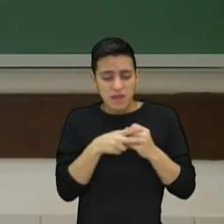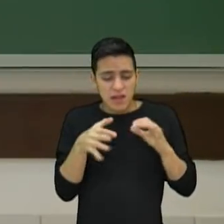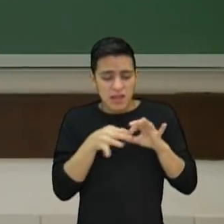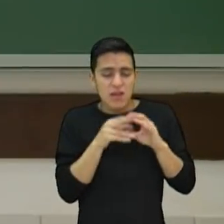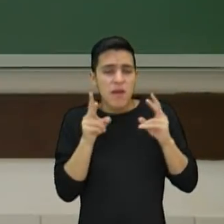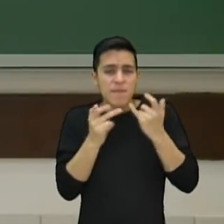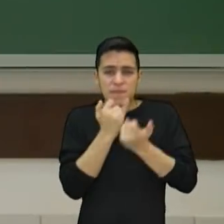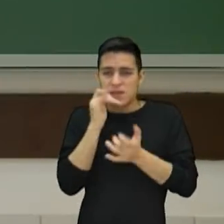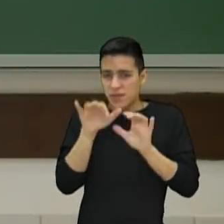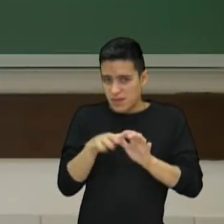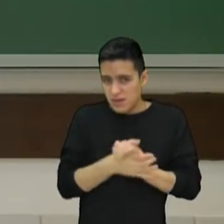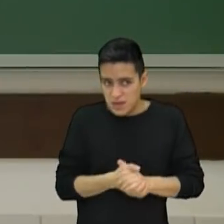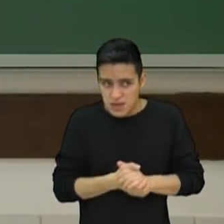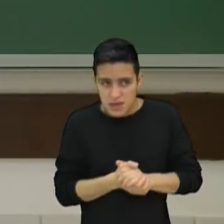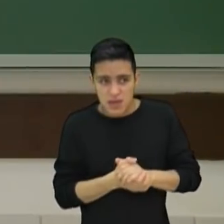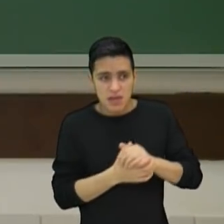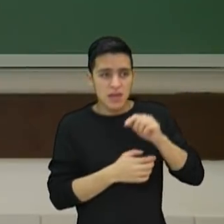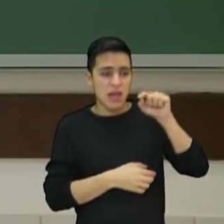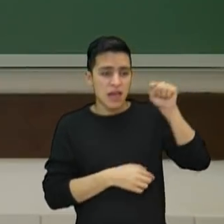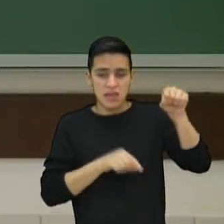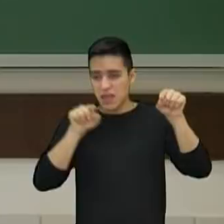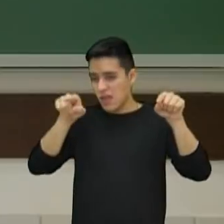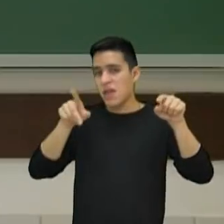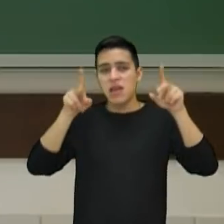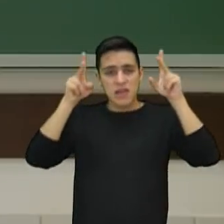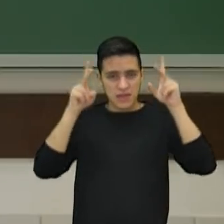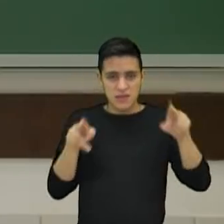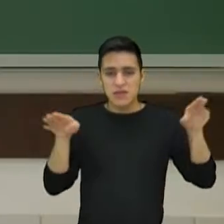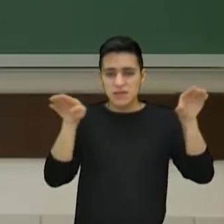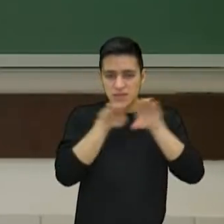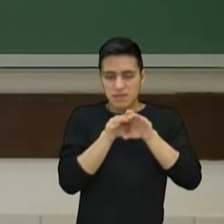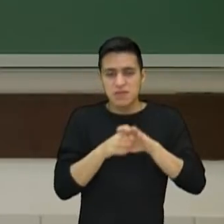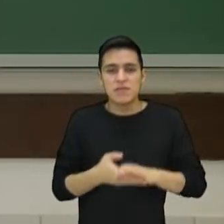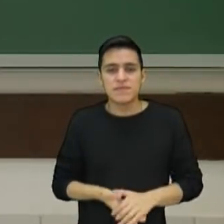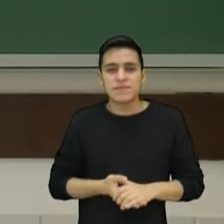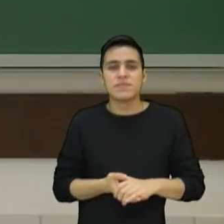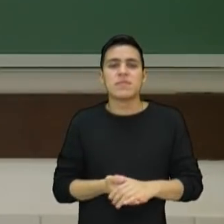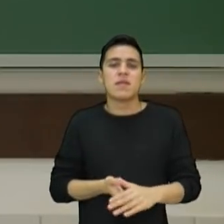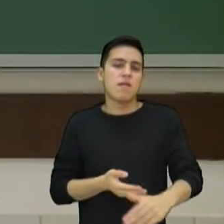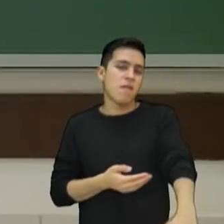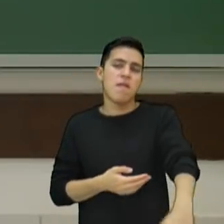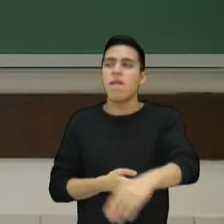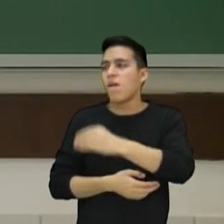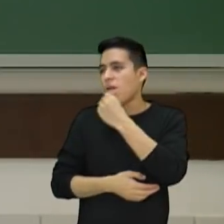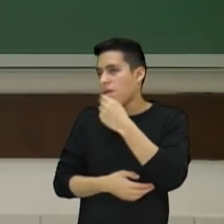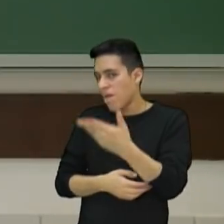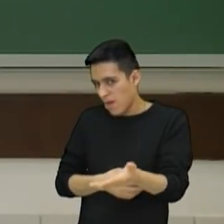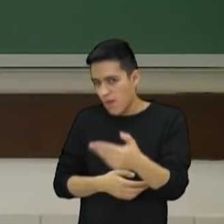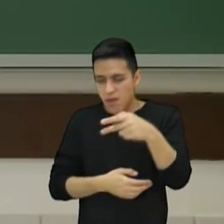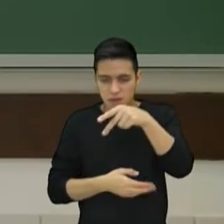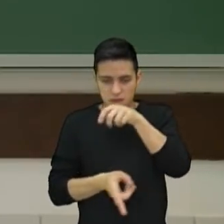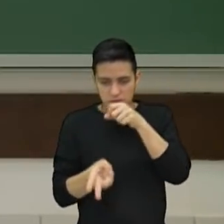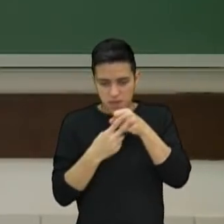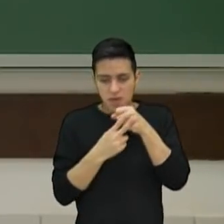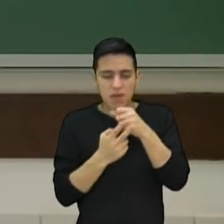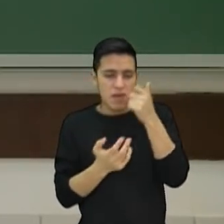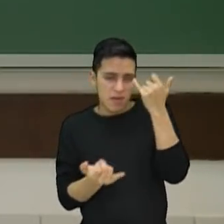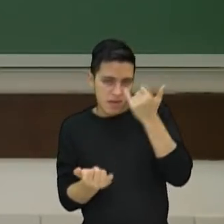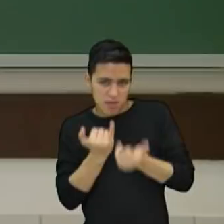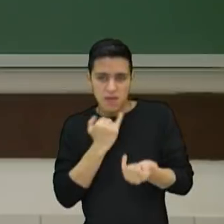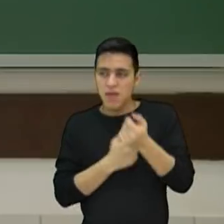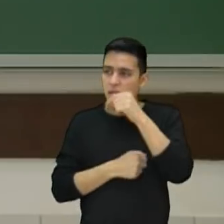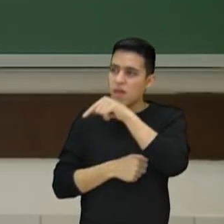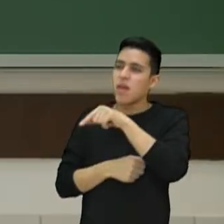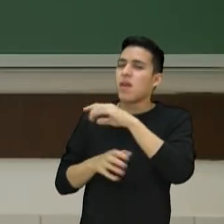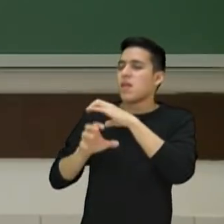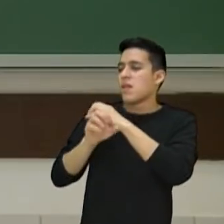quê? Um lado é igual ao outro, então essa ideia de igualdade. Óbvio, professor, que o verbo de ligação, ele é parecido com a equação